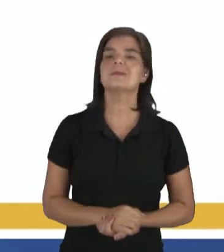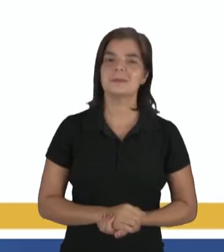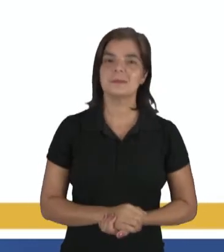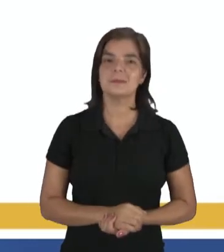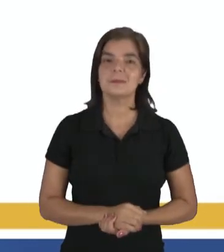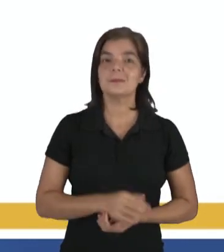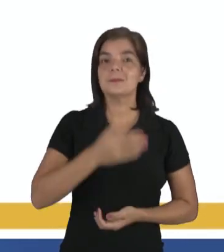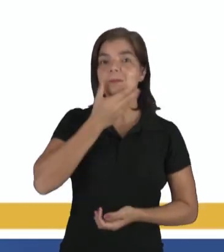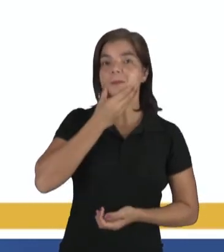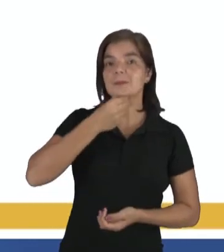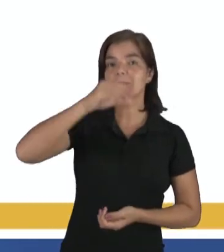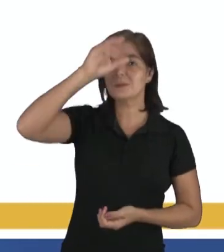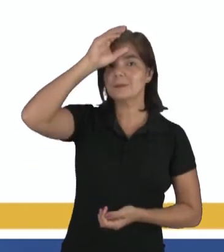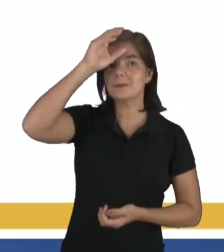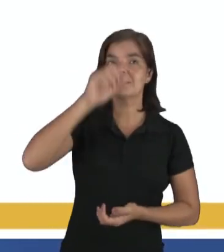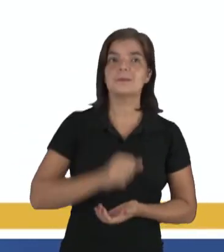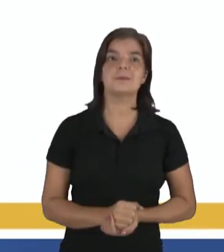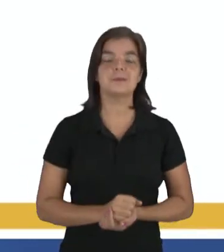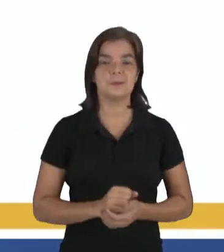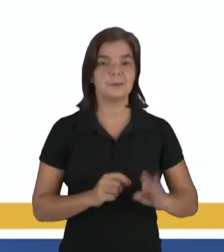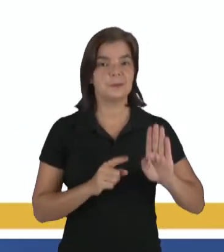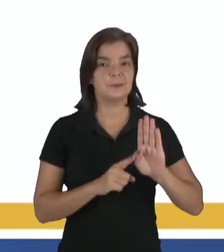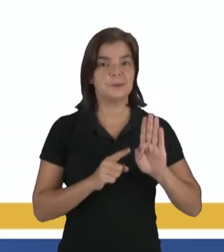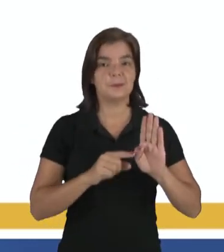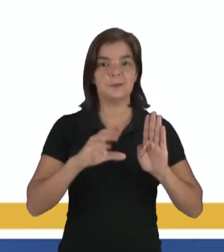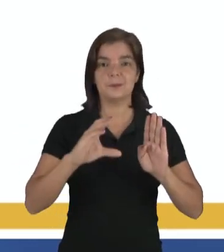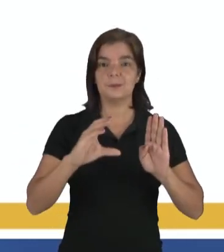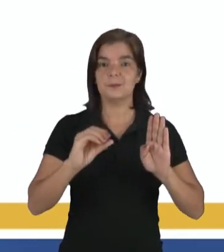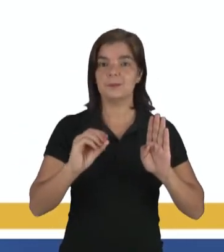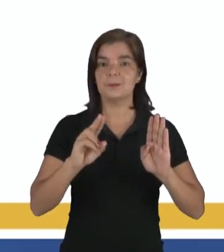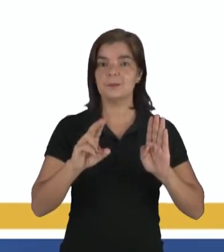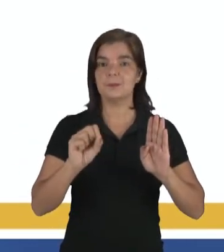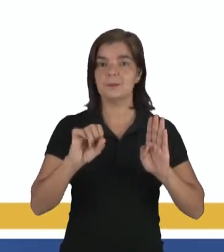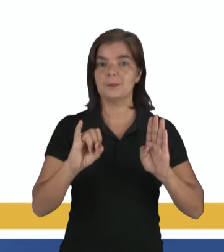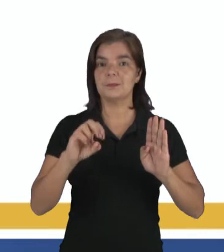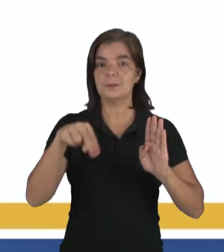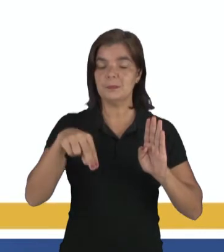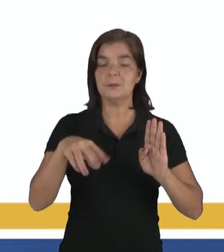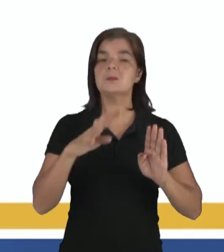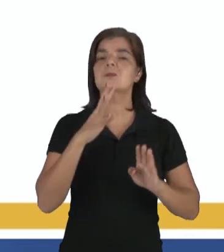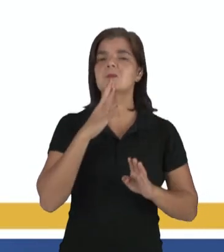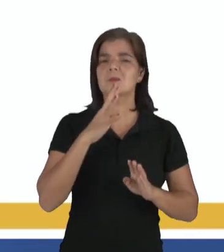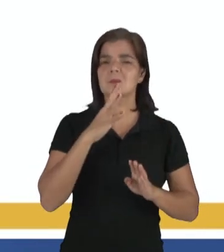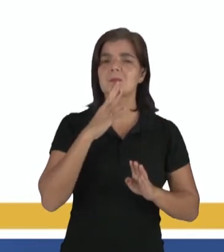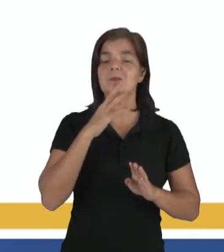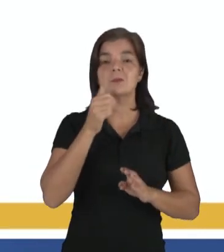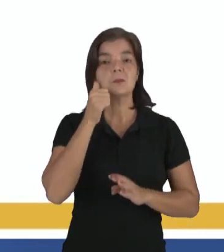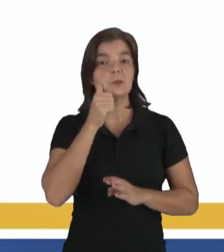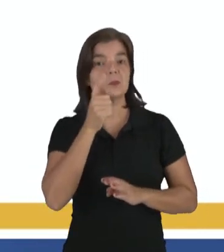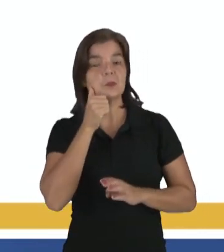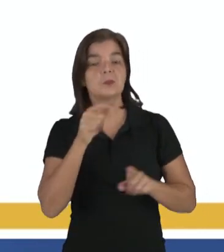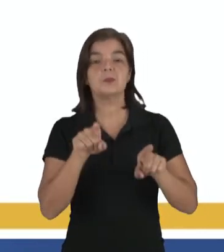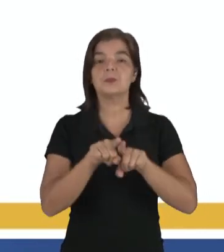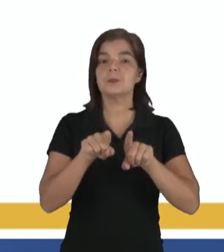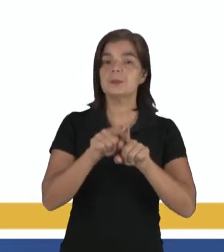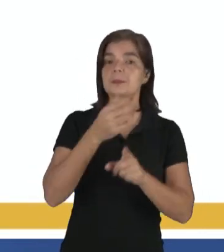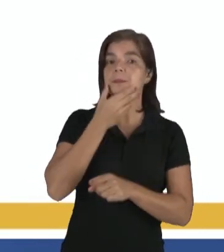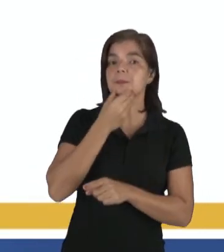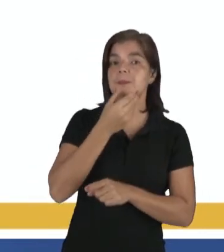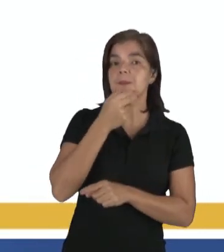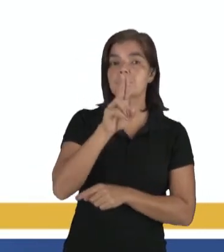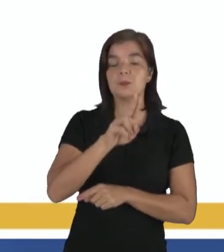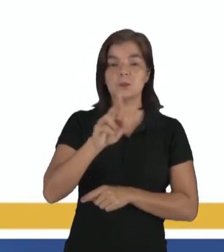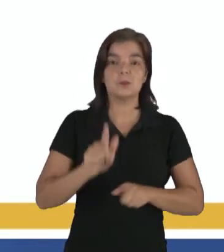significa tio letra B House House é uma palavra que eu uso tanto para feminino quanto para o masculino